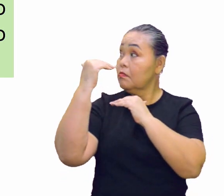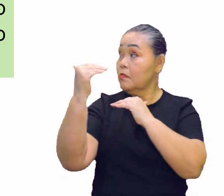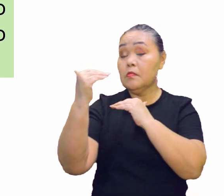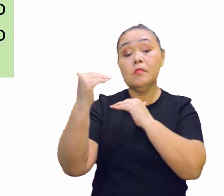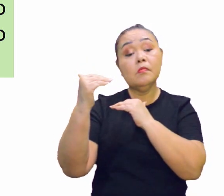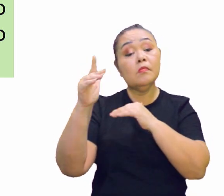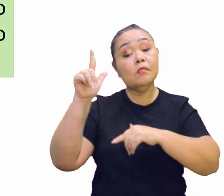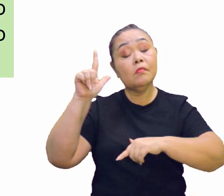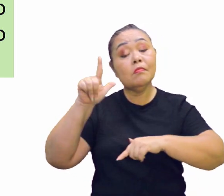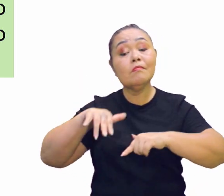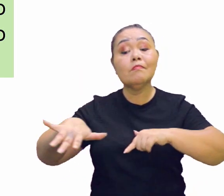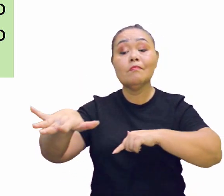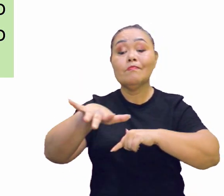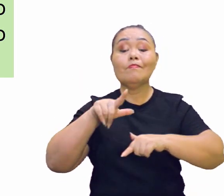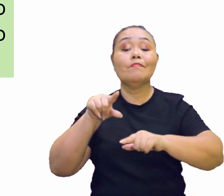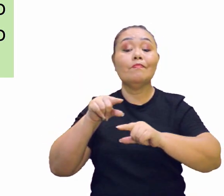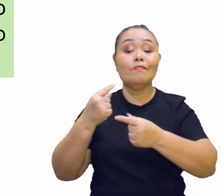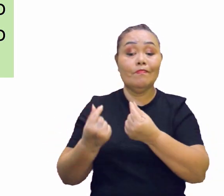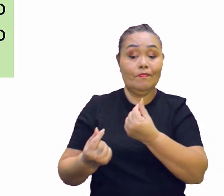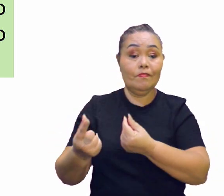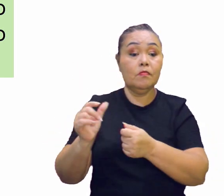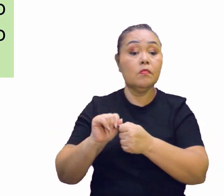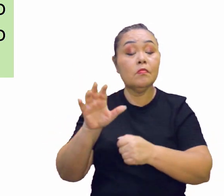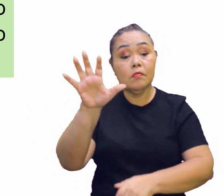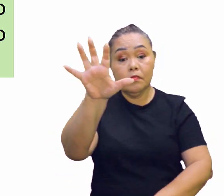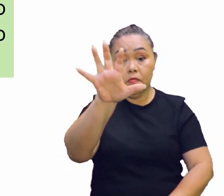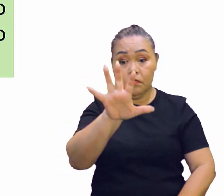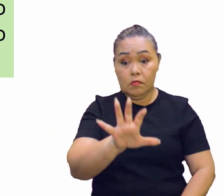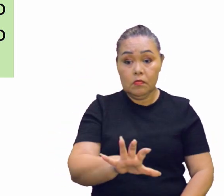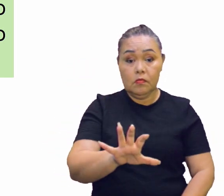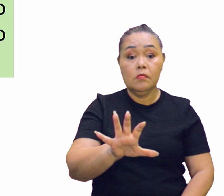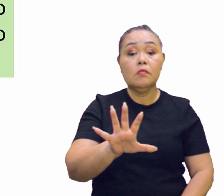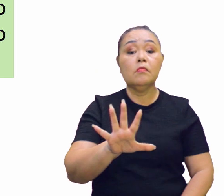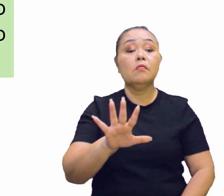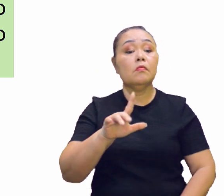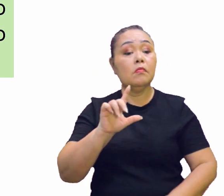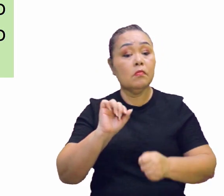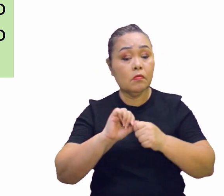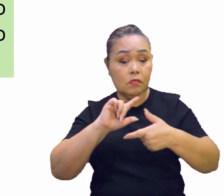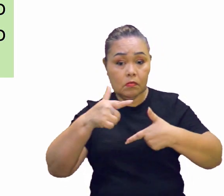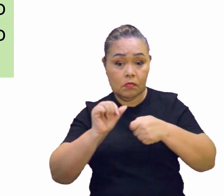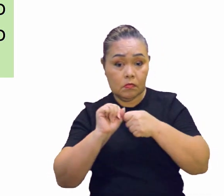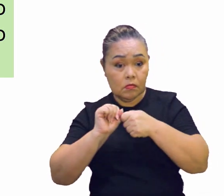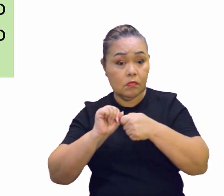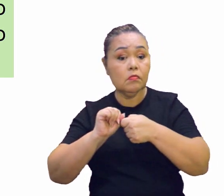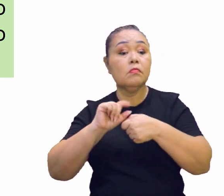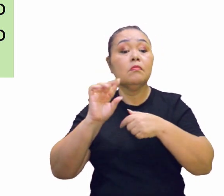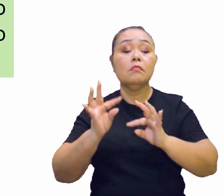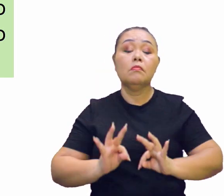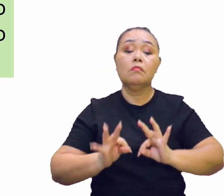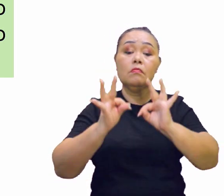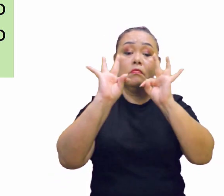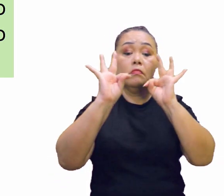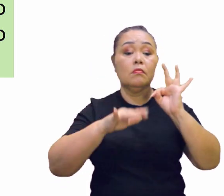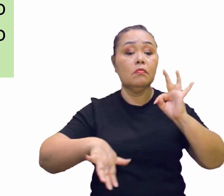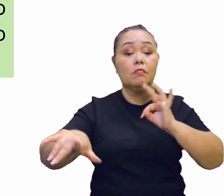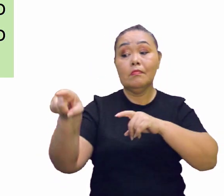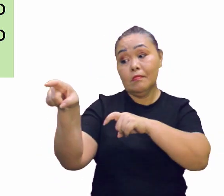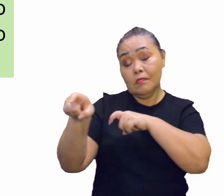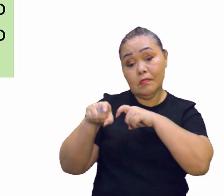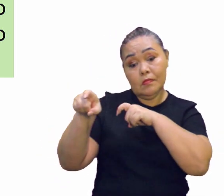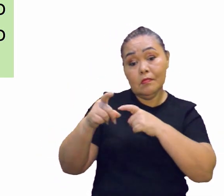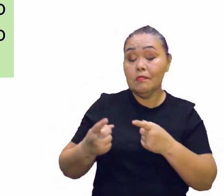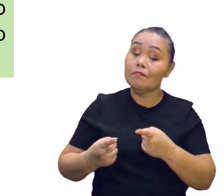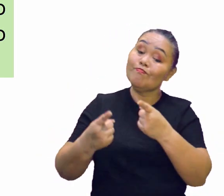de atividade comercial. Já a região centro-oeste, a modernização pelo emprego da alta tecnologia na produção da